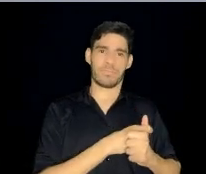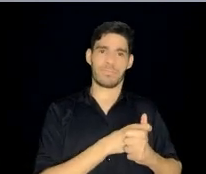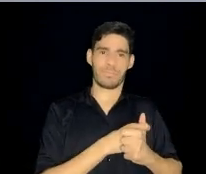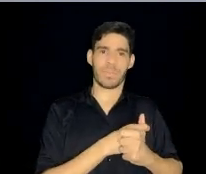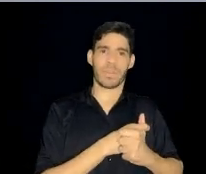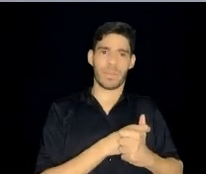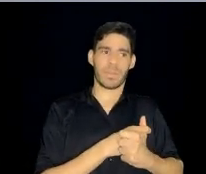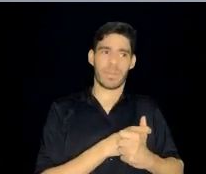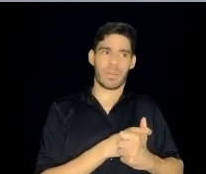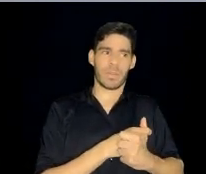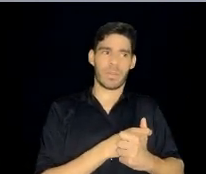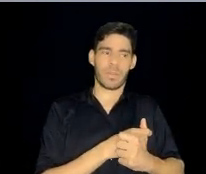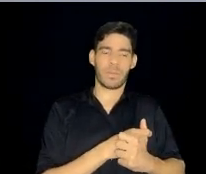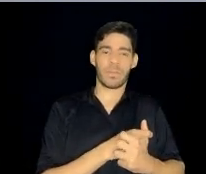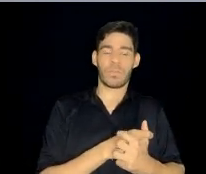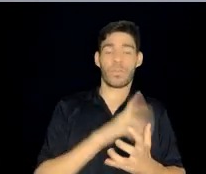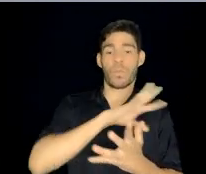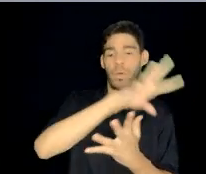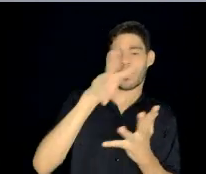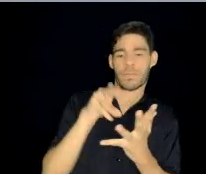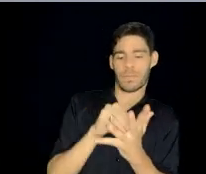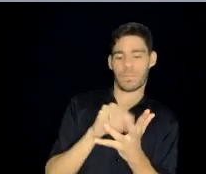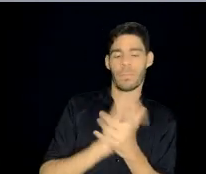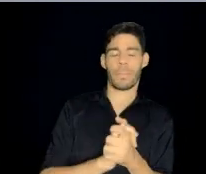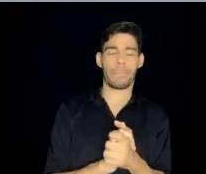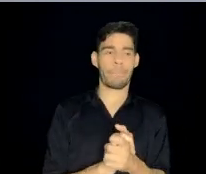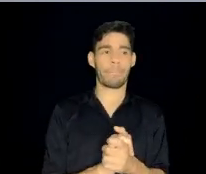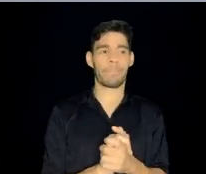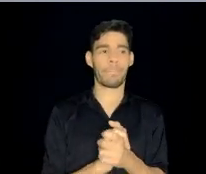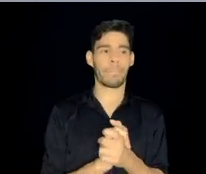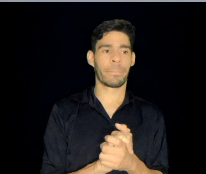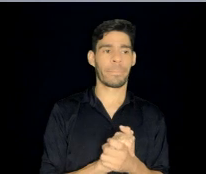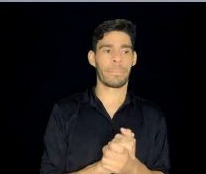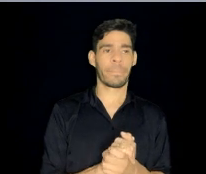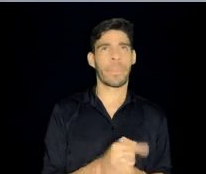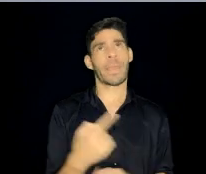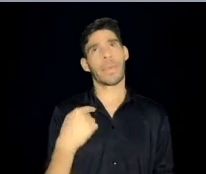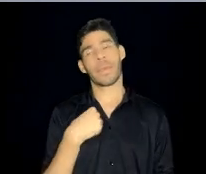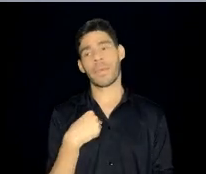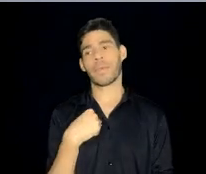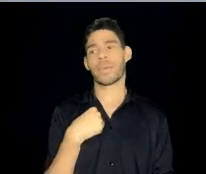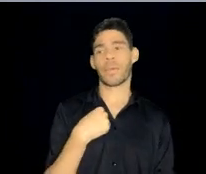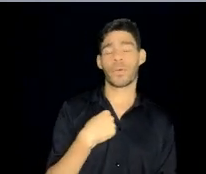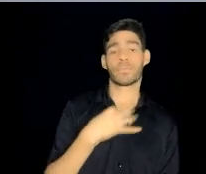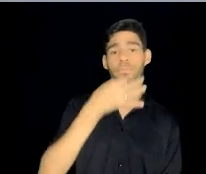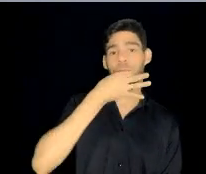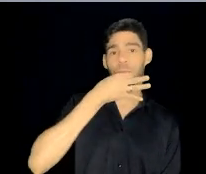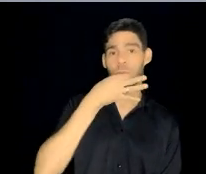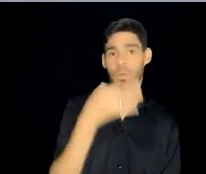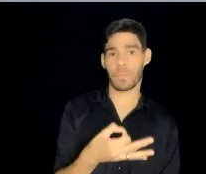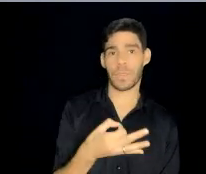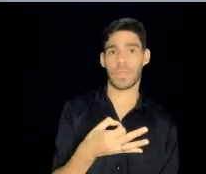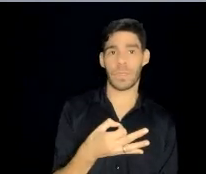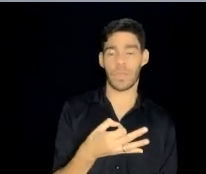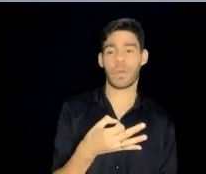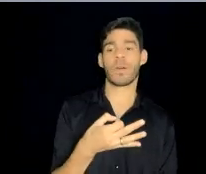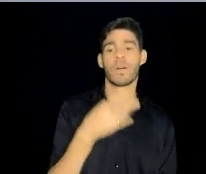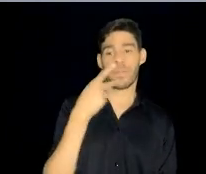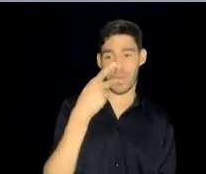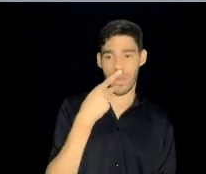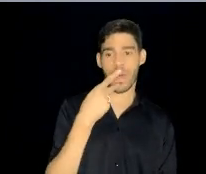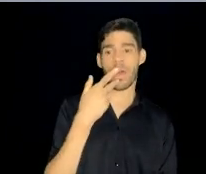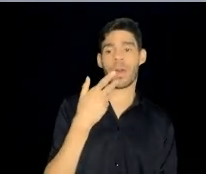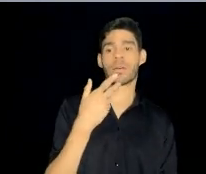inadimplência com o fisco. Bom, eu tenho uma opinião,